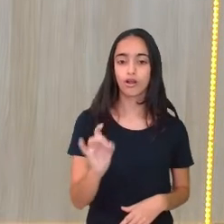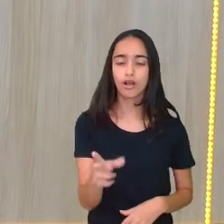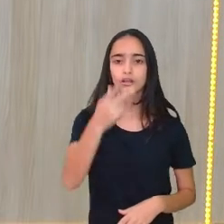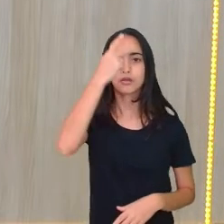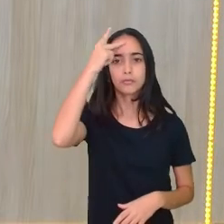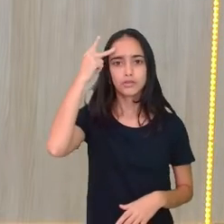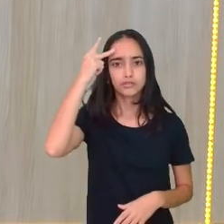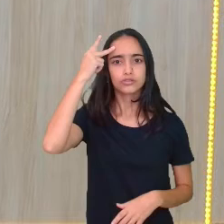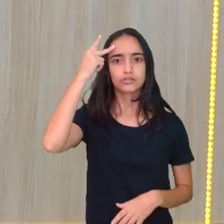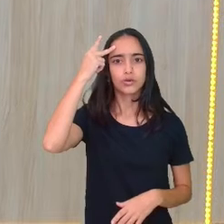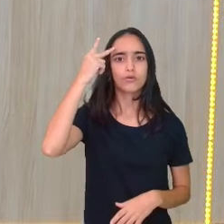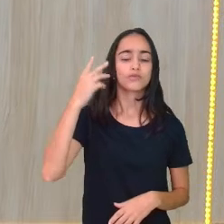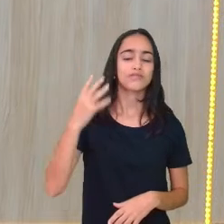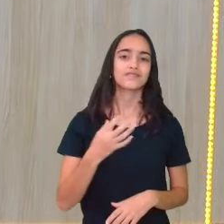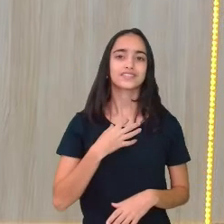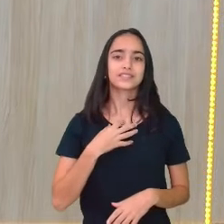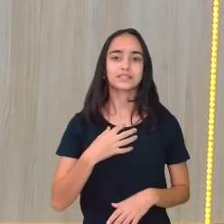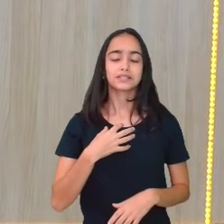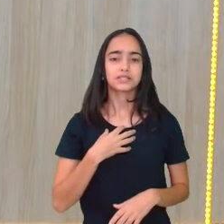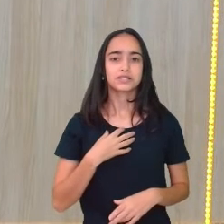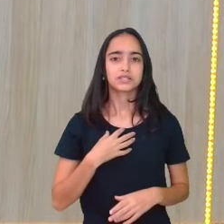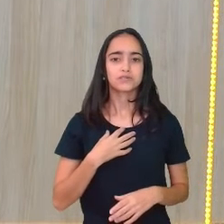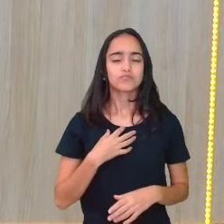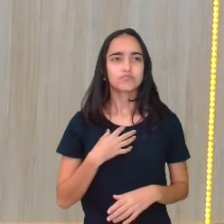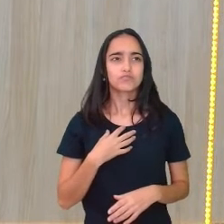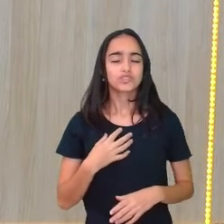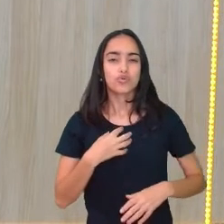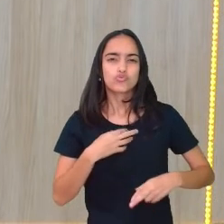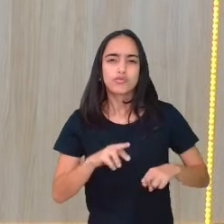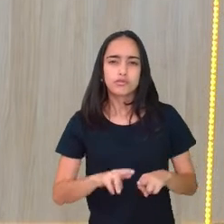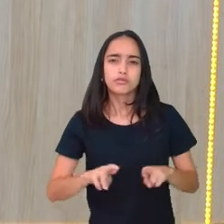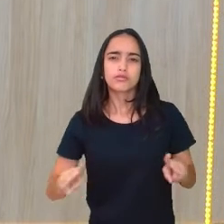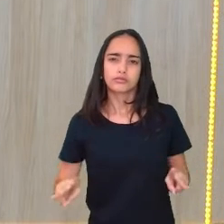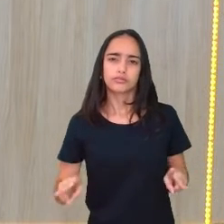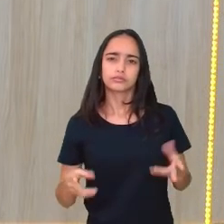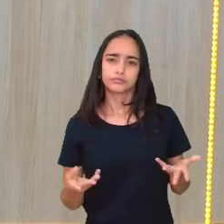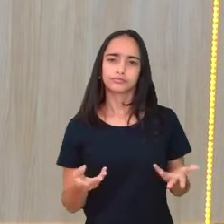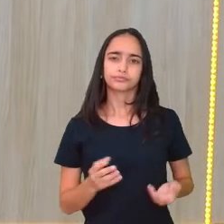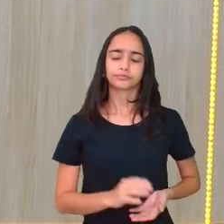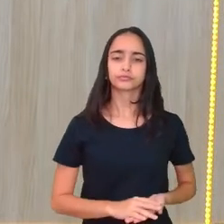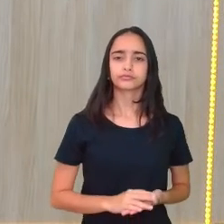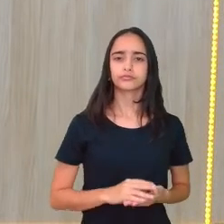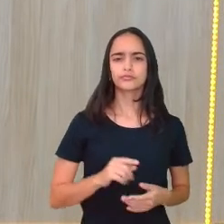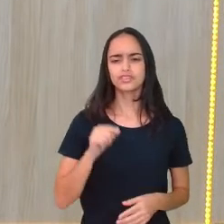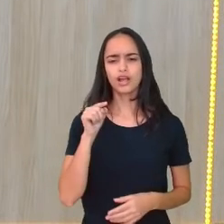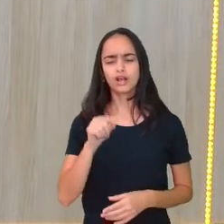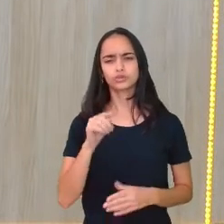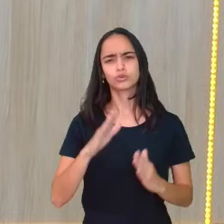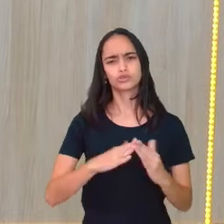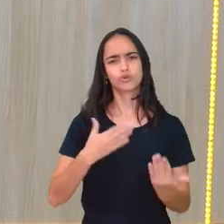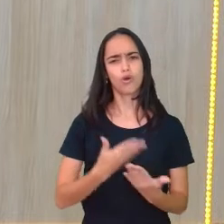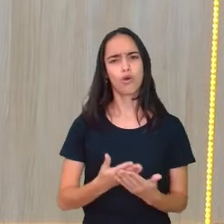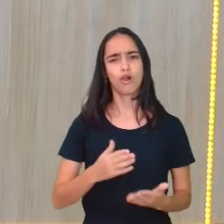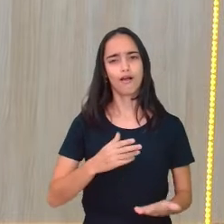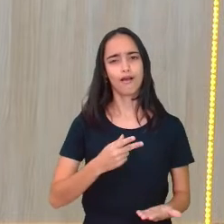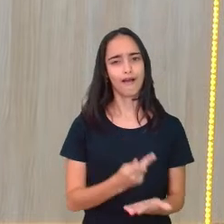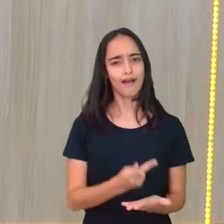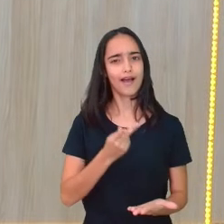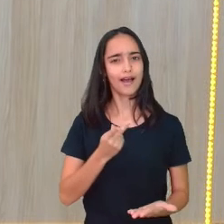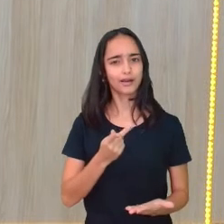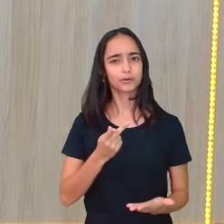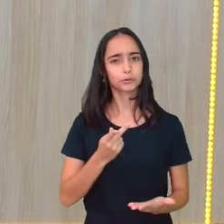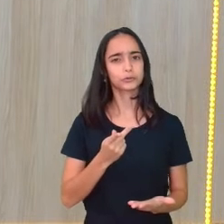serve para o treinamento, mas serve para tudo na nossa vida, né? De repente, na sua escola aí, acontece uma